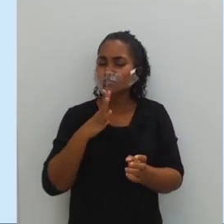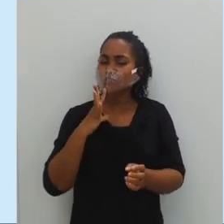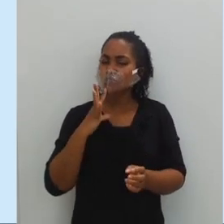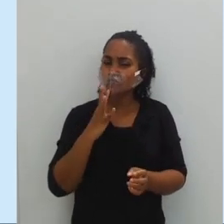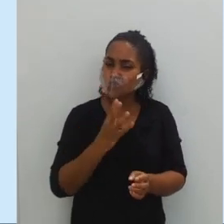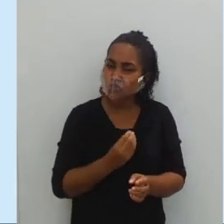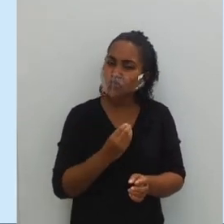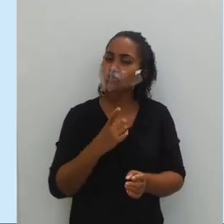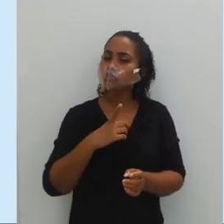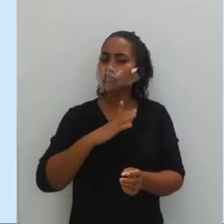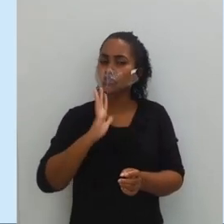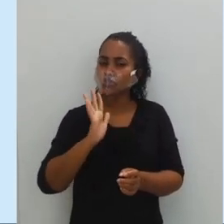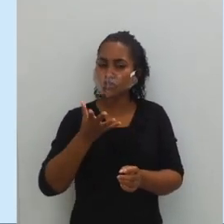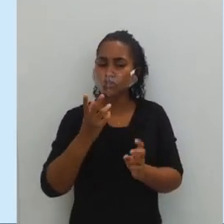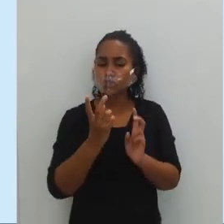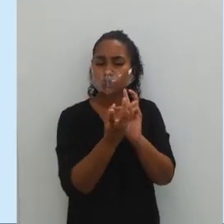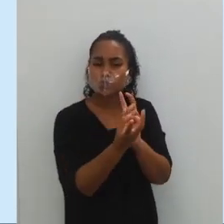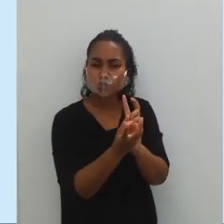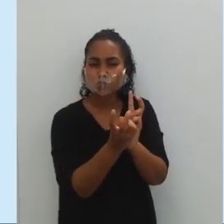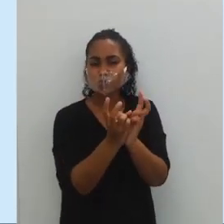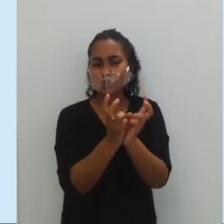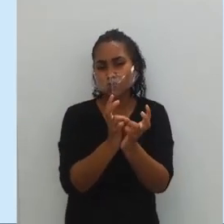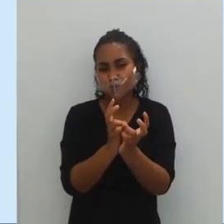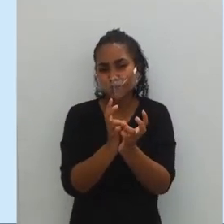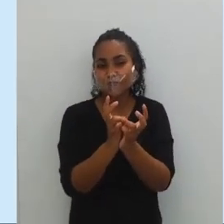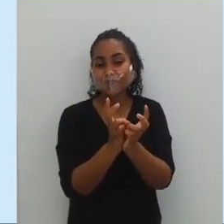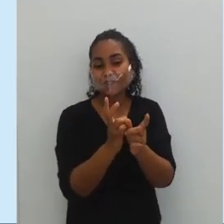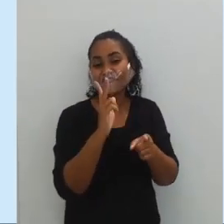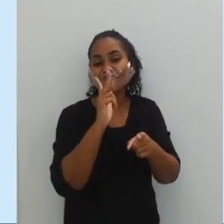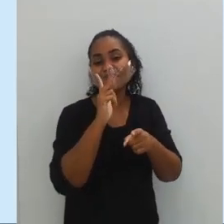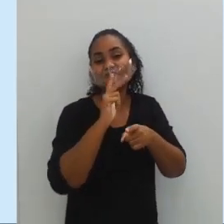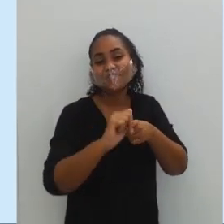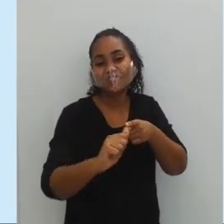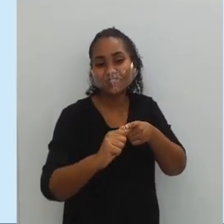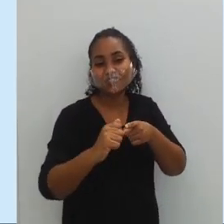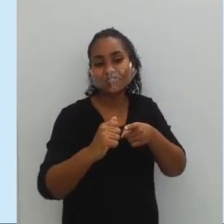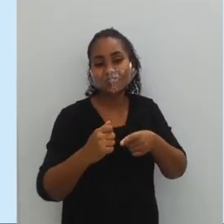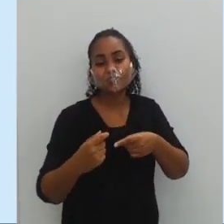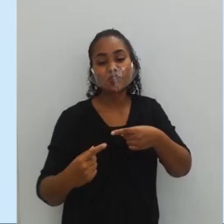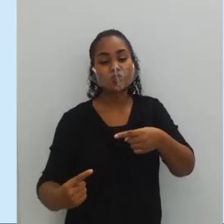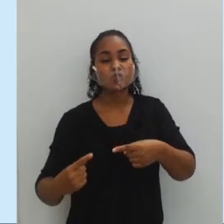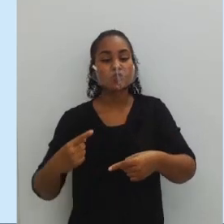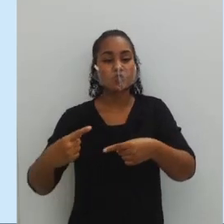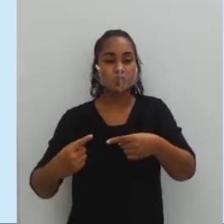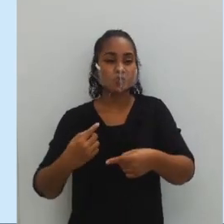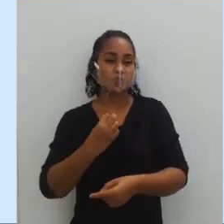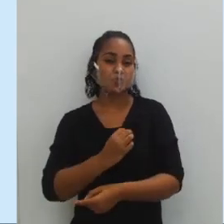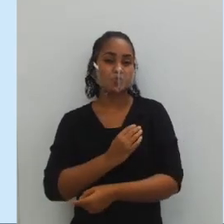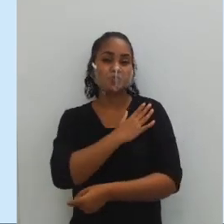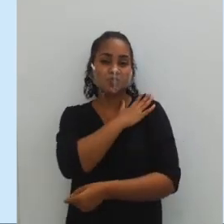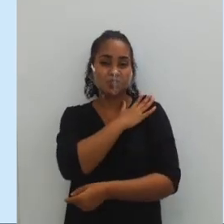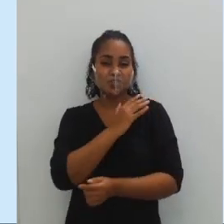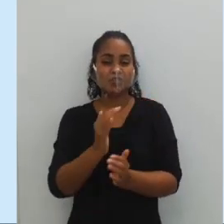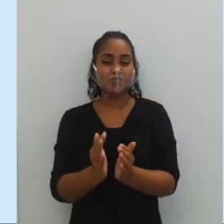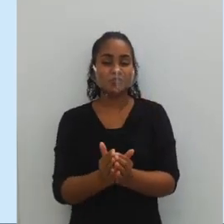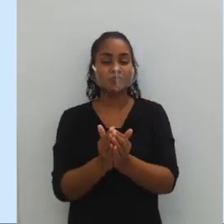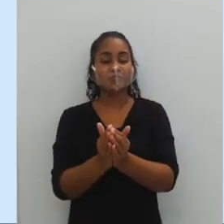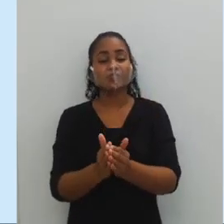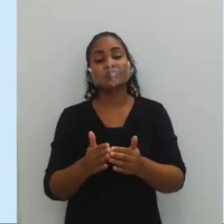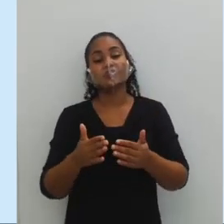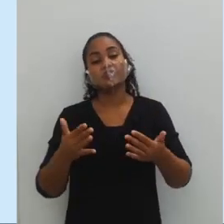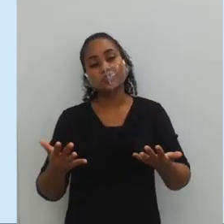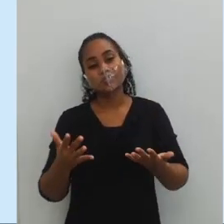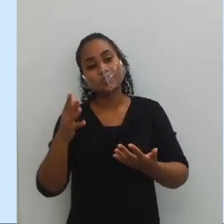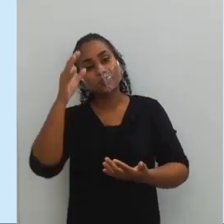muito conhecimento sobre a capoeira e normalmente ganhavam as suas disputas dos oficiais.